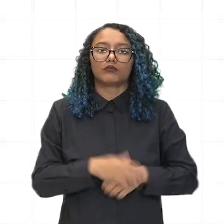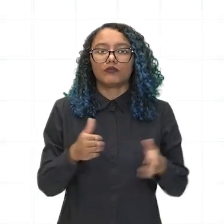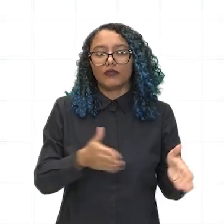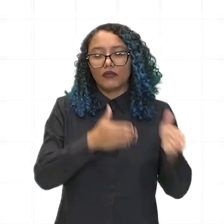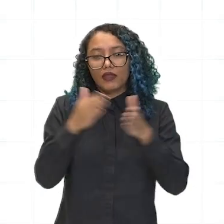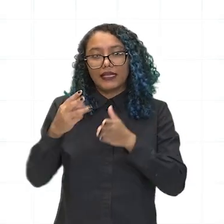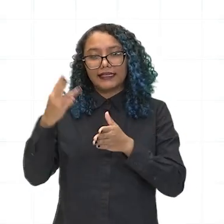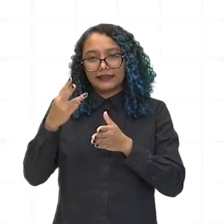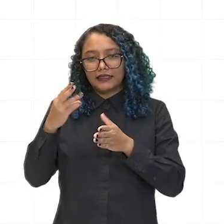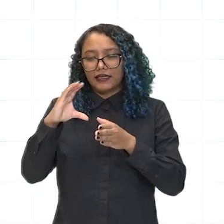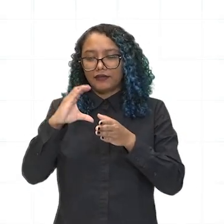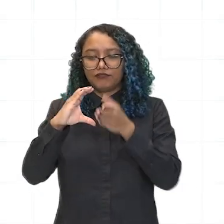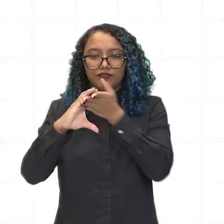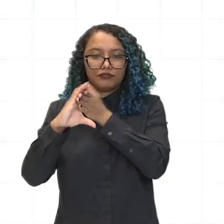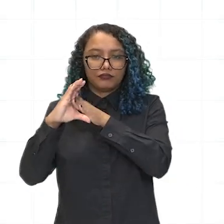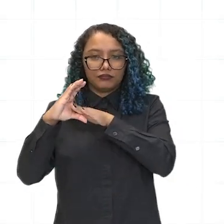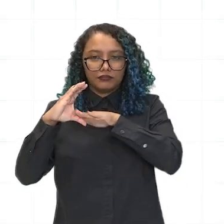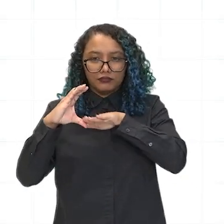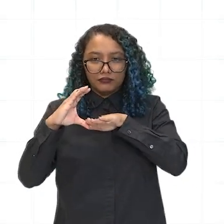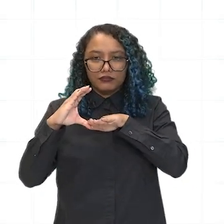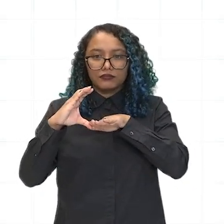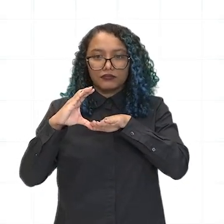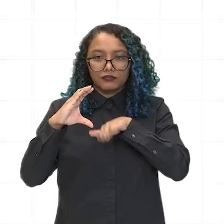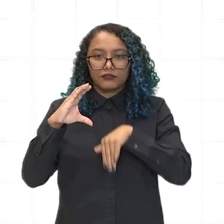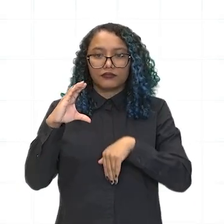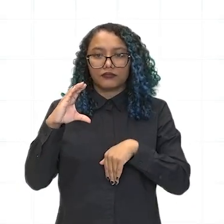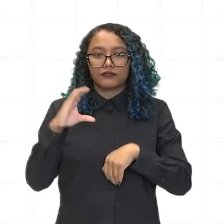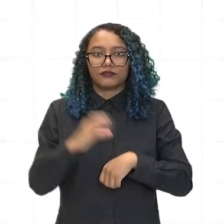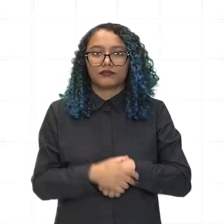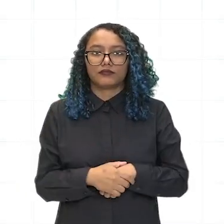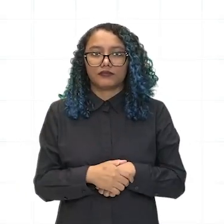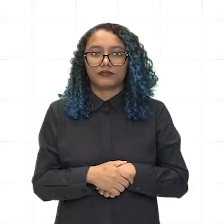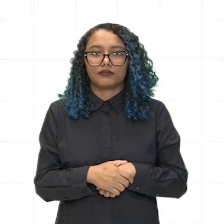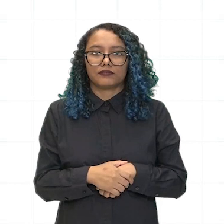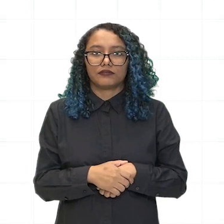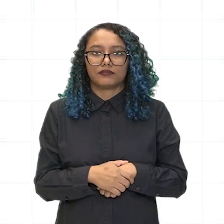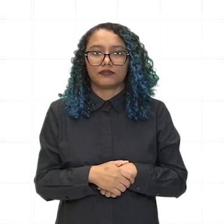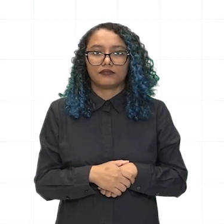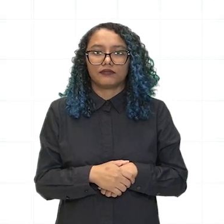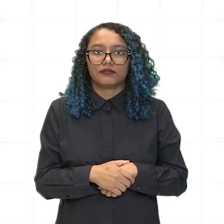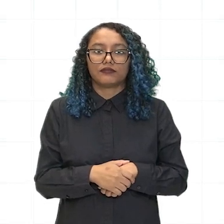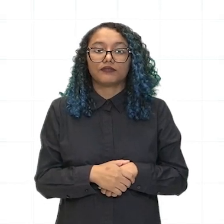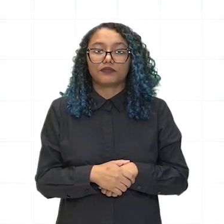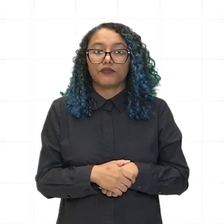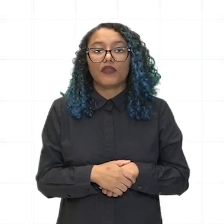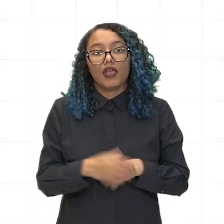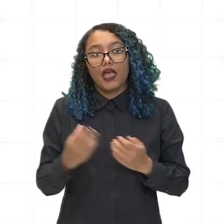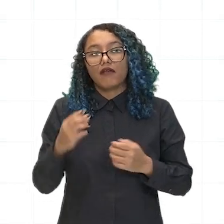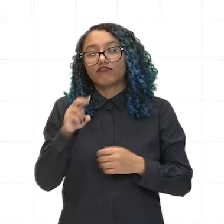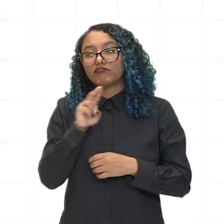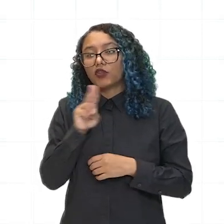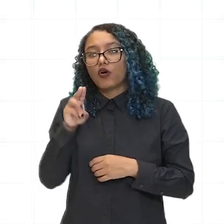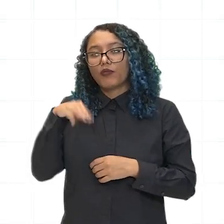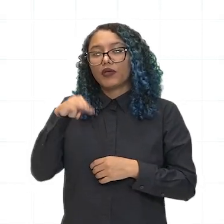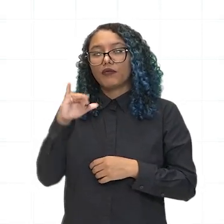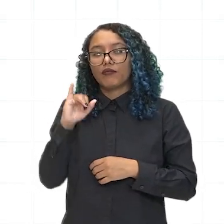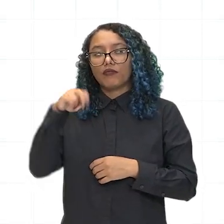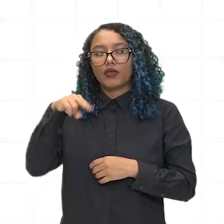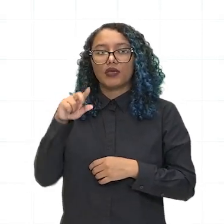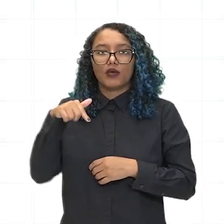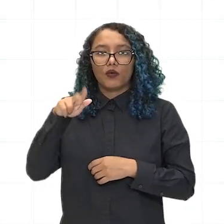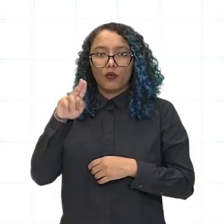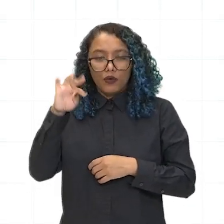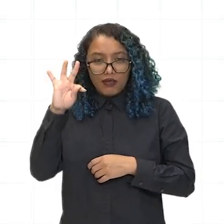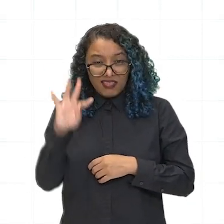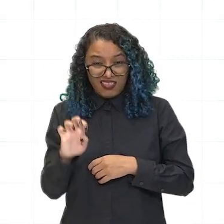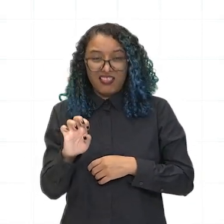próxima, que é a lua minguante, também chamada de quarto minguante. Ocorre